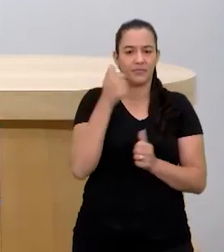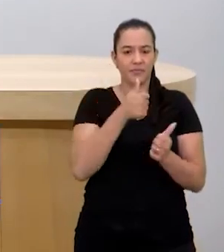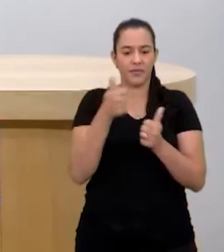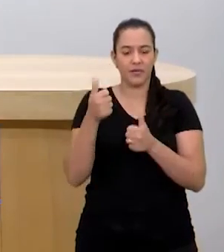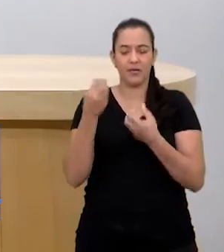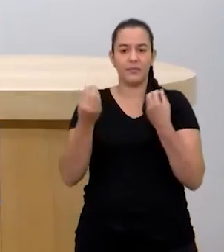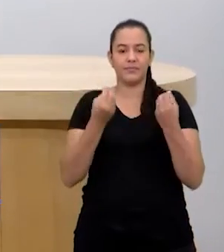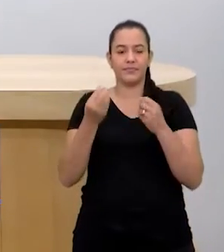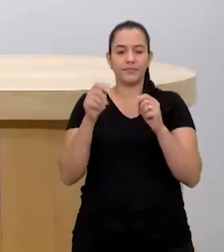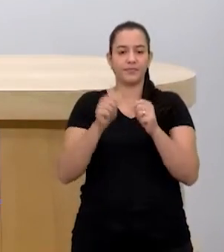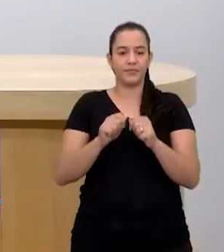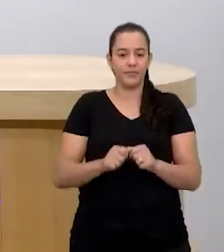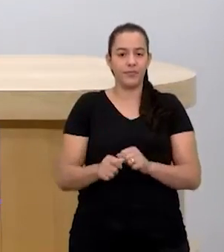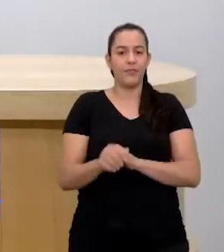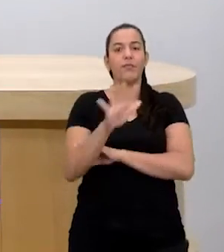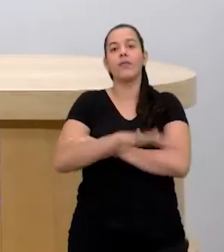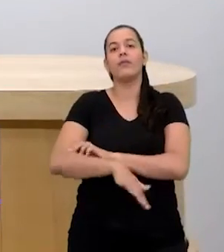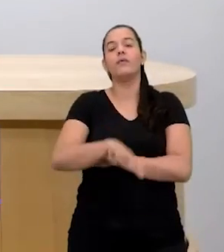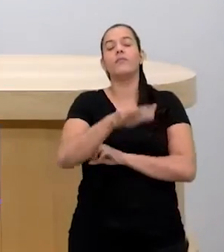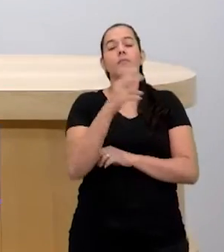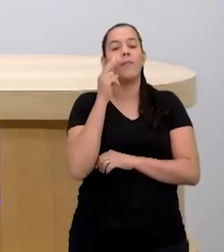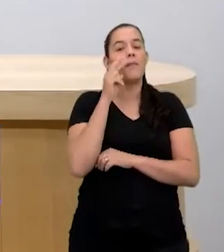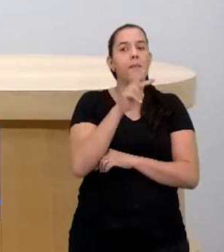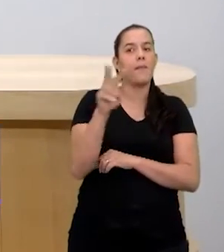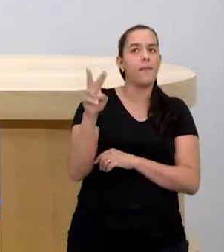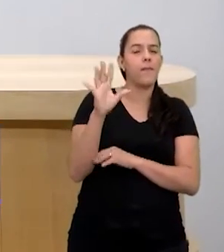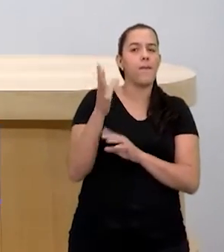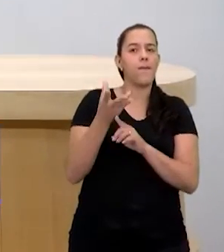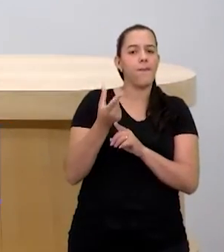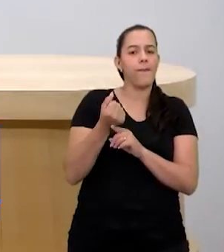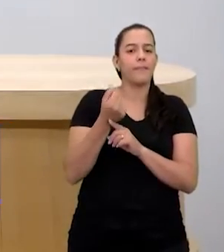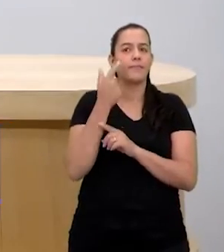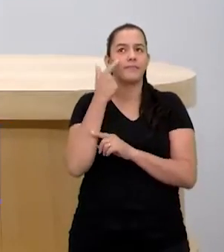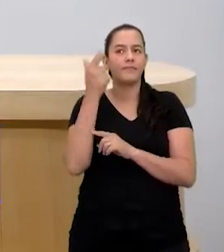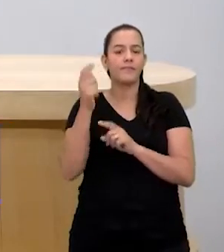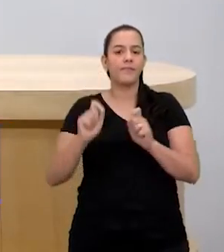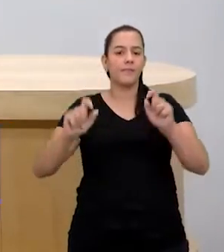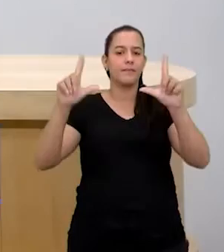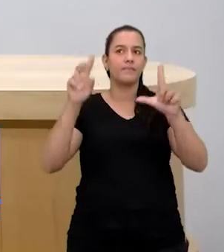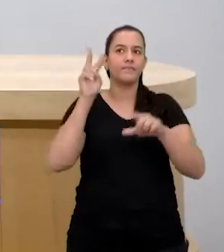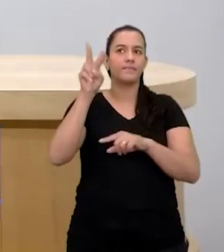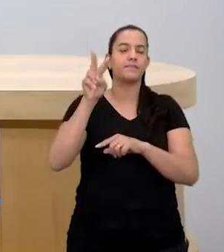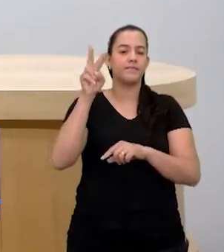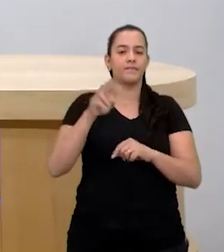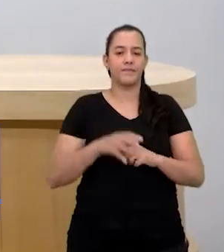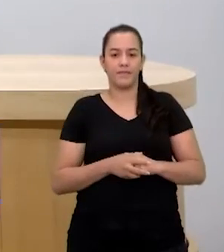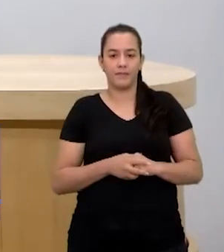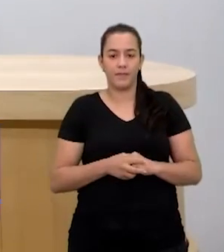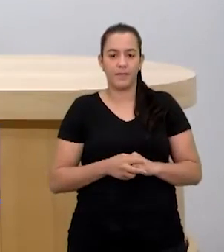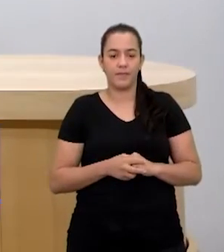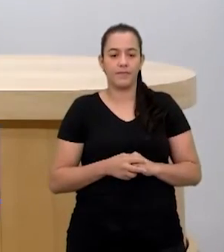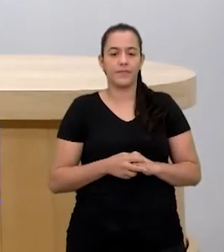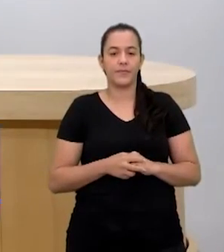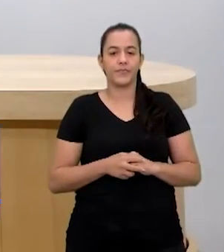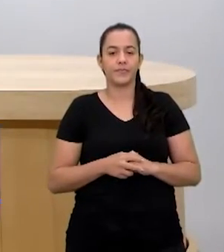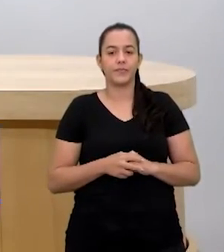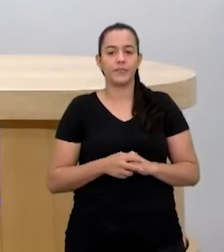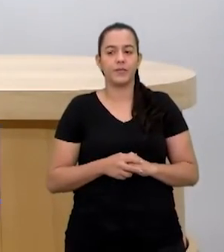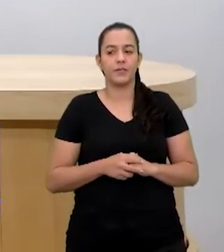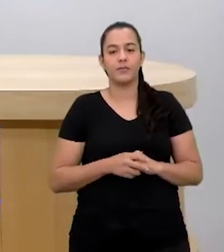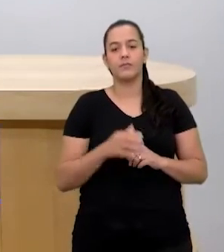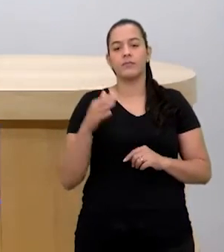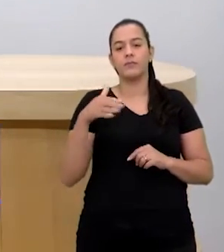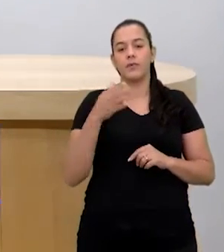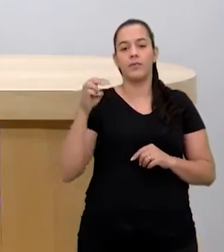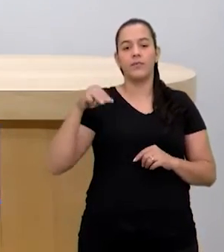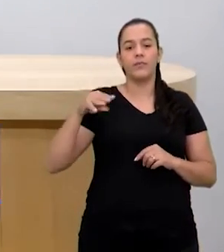ter feito isso. Isso foi o comentário do pessoal que viu a obra, fez mesmo. Então, o Matisse, ele causou